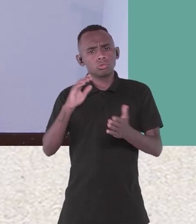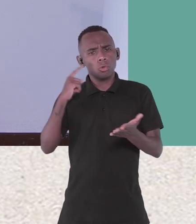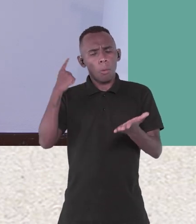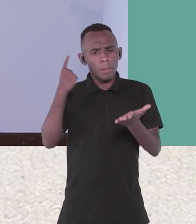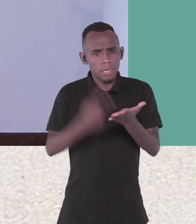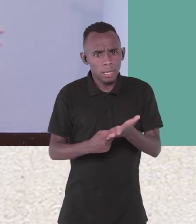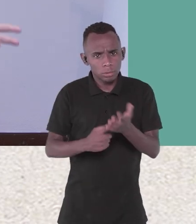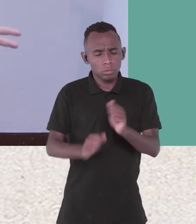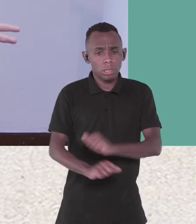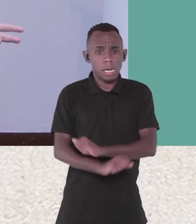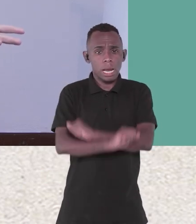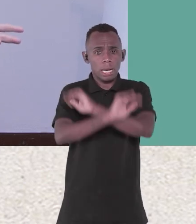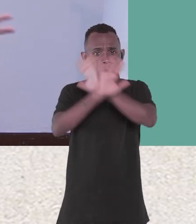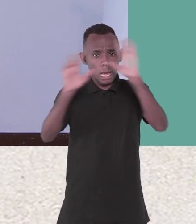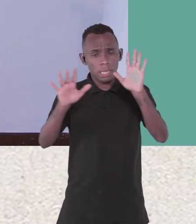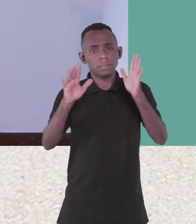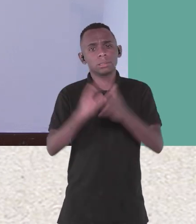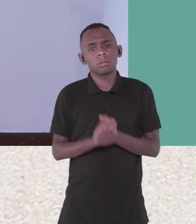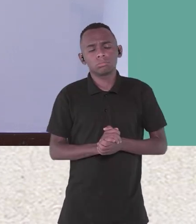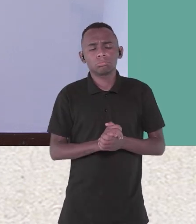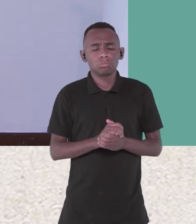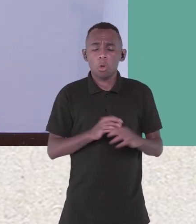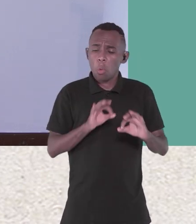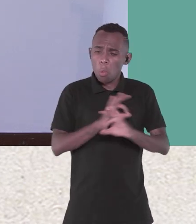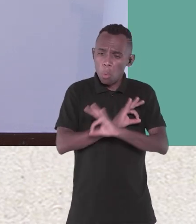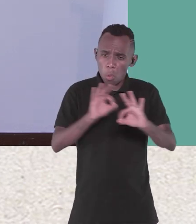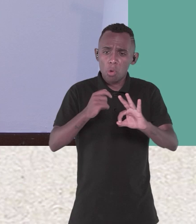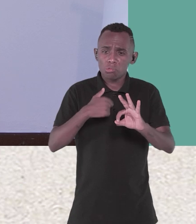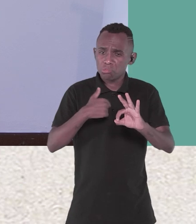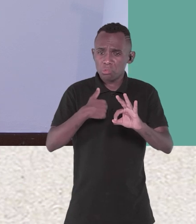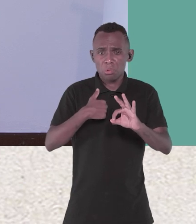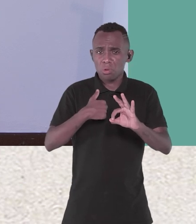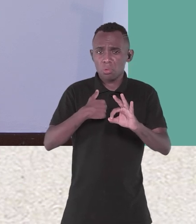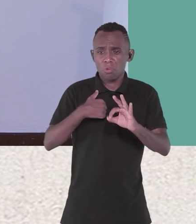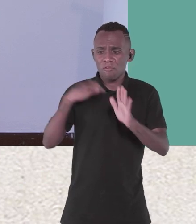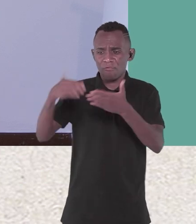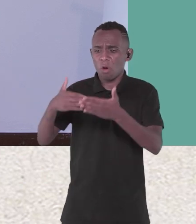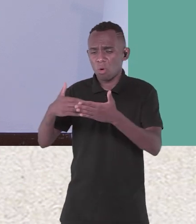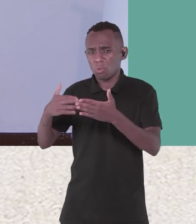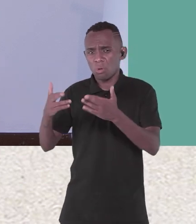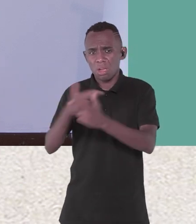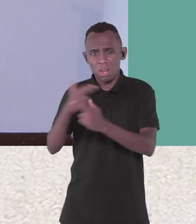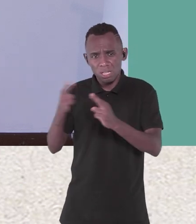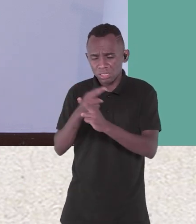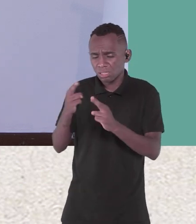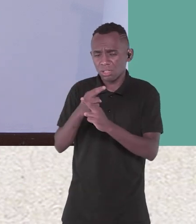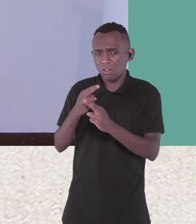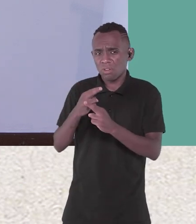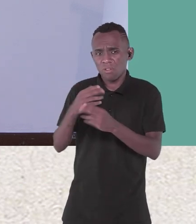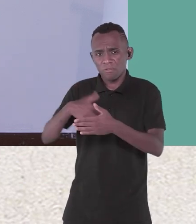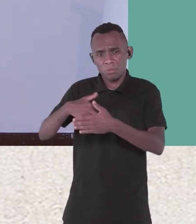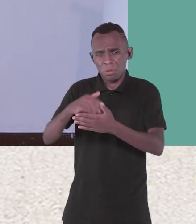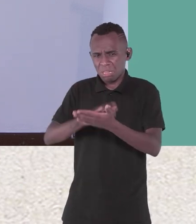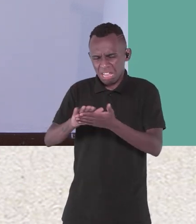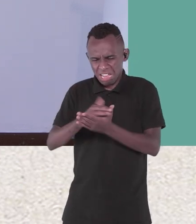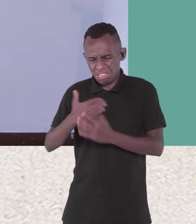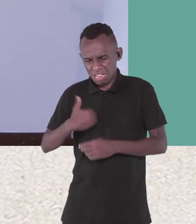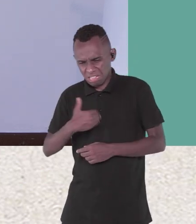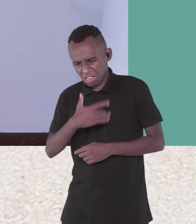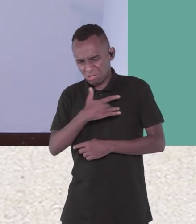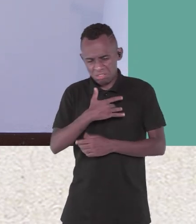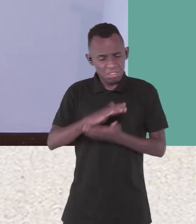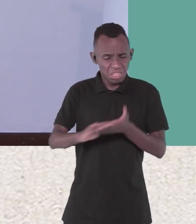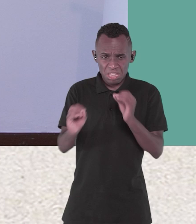transparente. Ele falou, bom, ótimo. Eu não devo nada a ninguém, não sou do futebol, não sou do Atlético, nem do Cruzeiro, ou seja, não